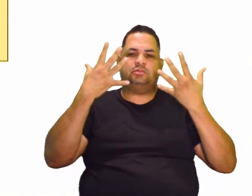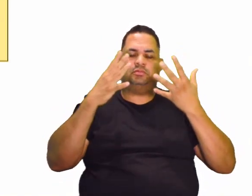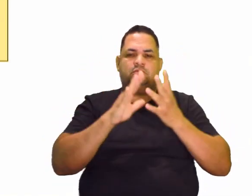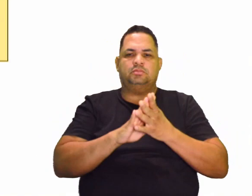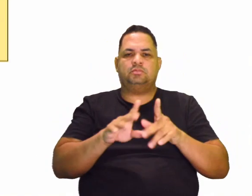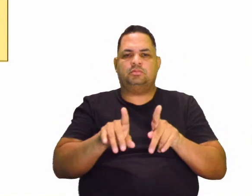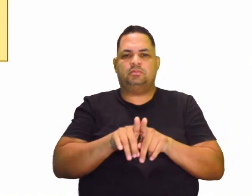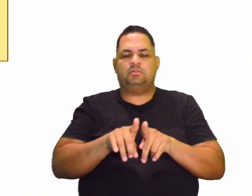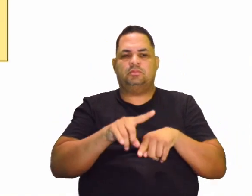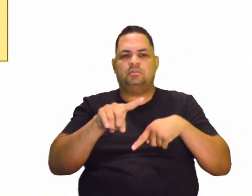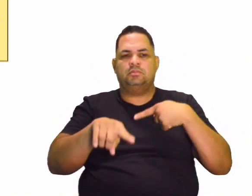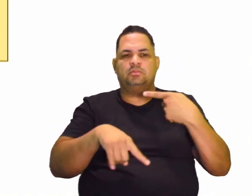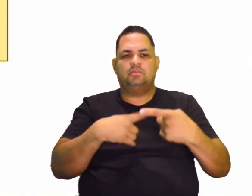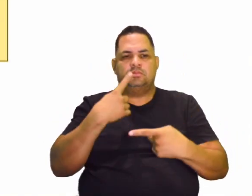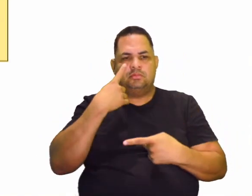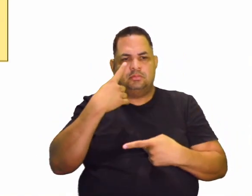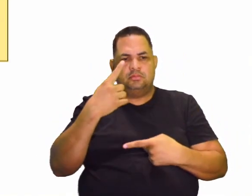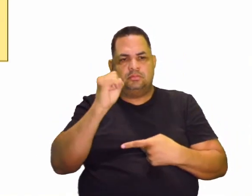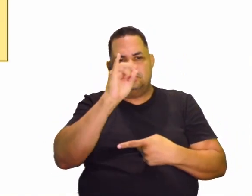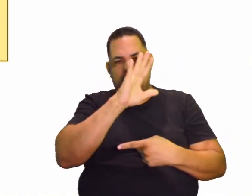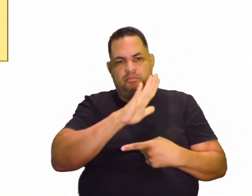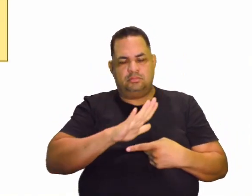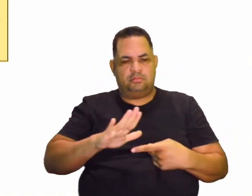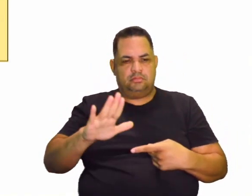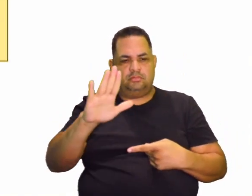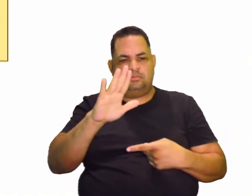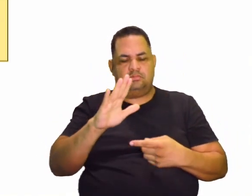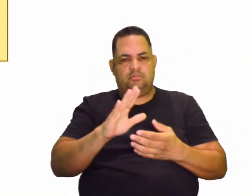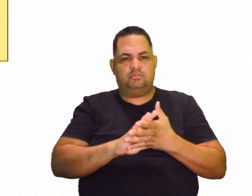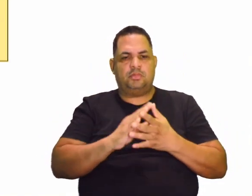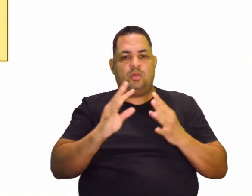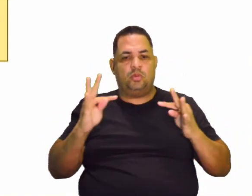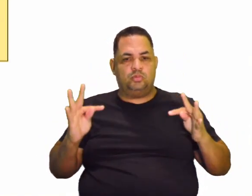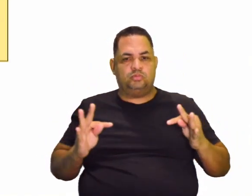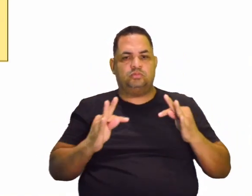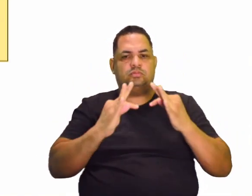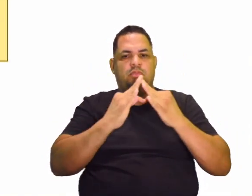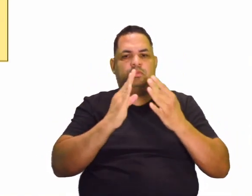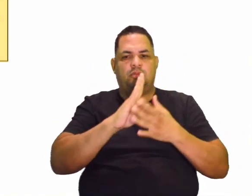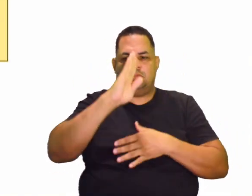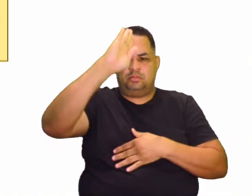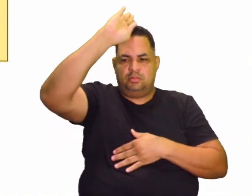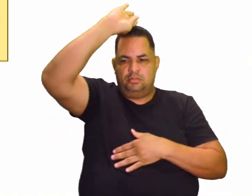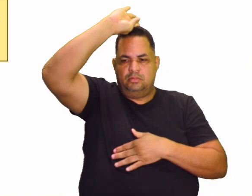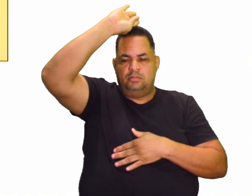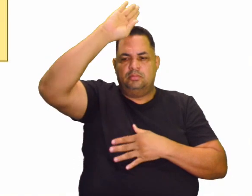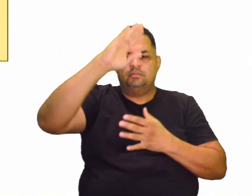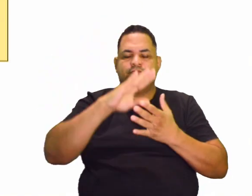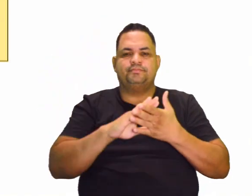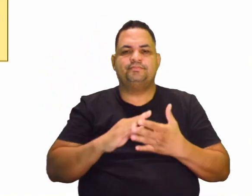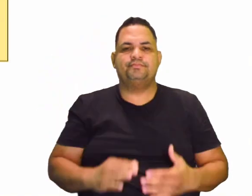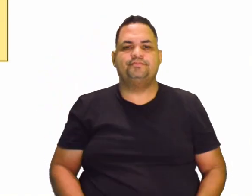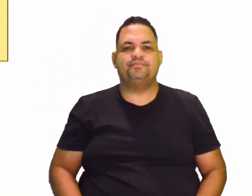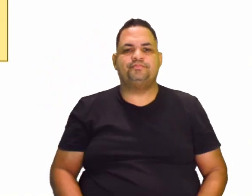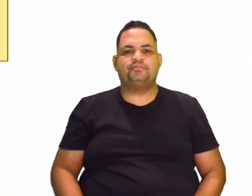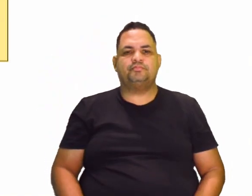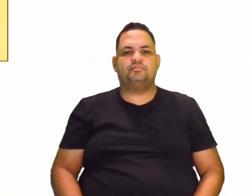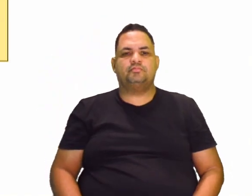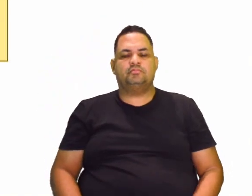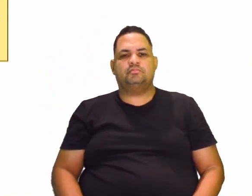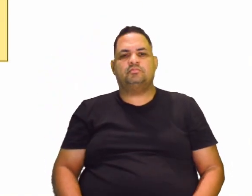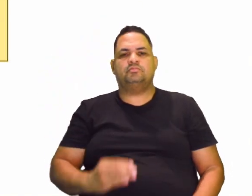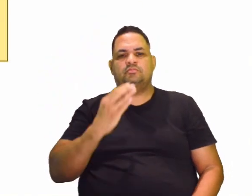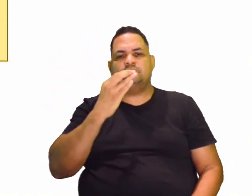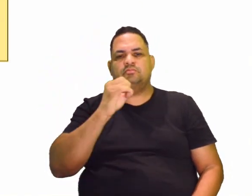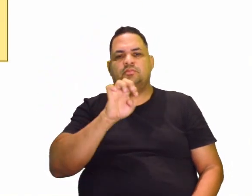Depois eu vou ver se eu trouxe alguma imagem de algum templo romano. Então, aqui, deusa